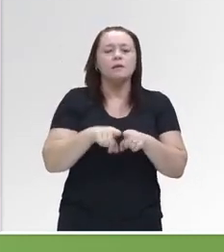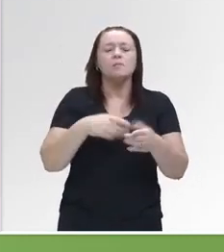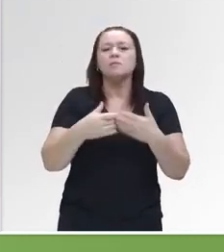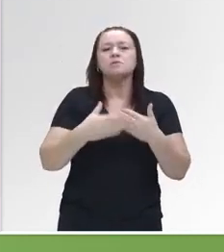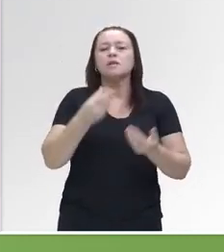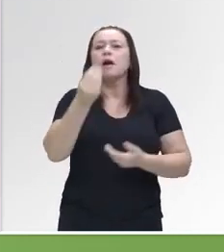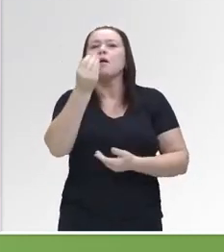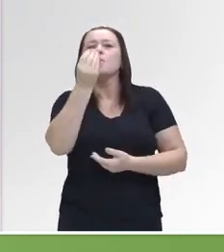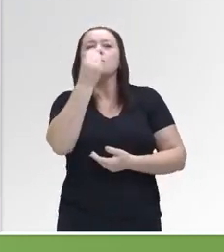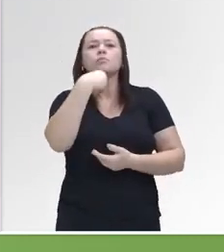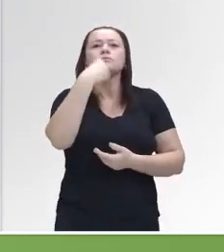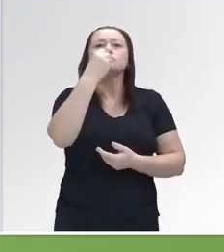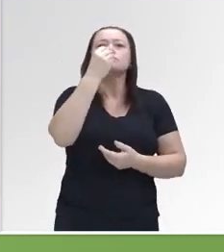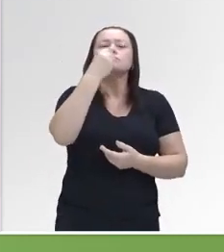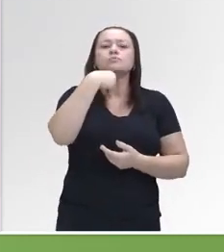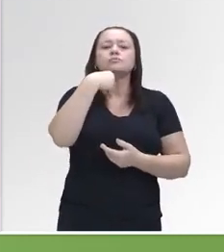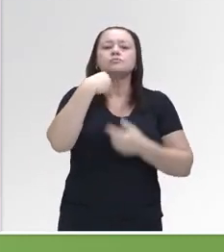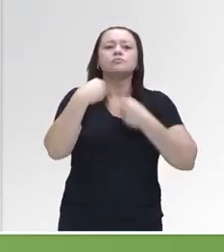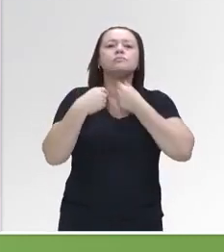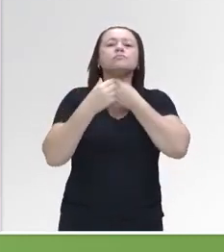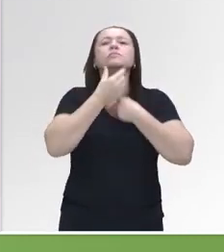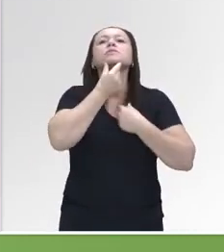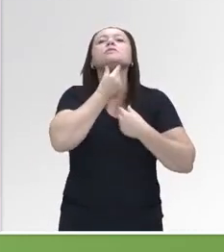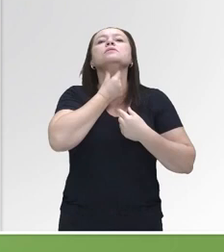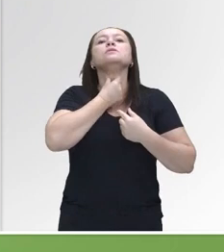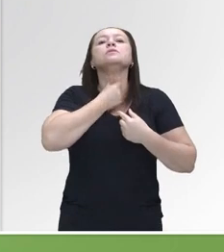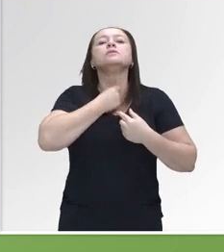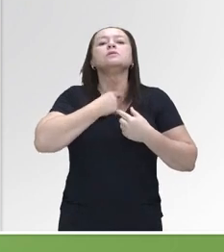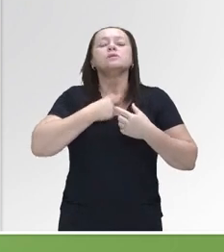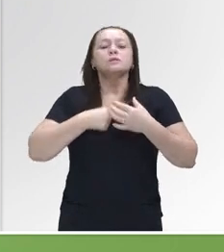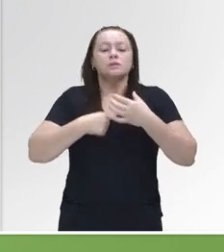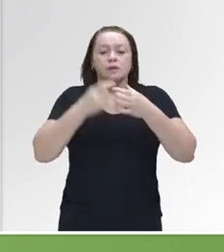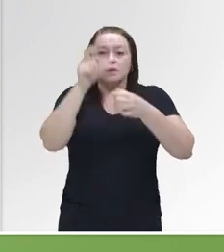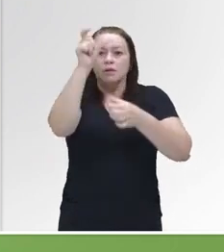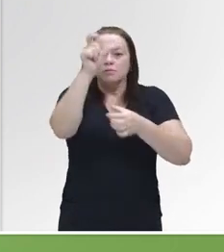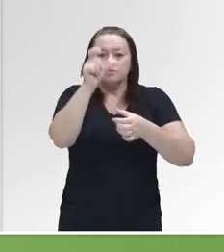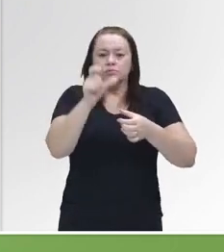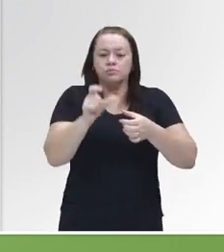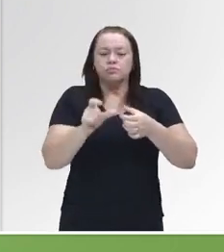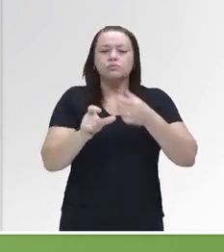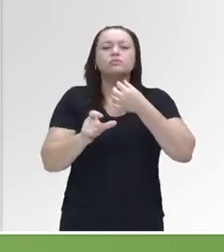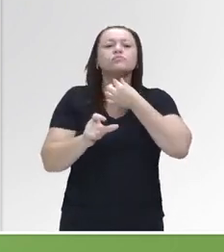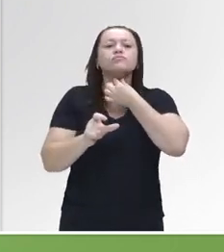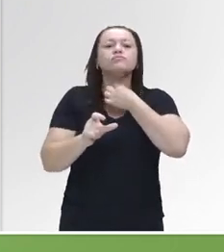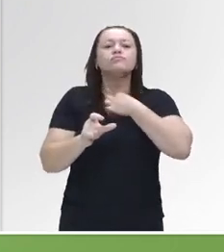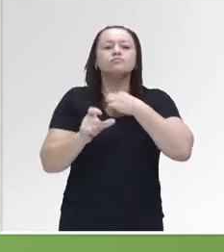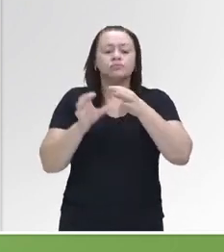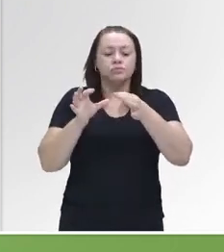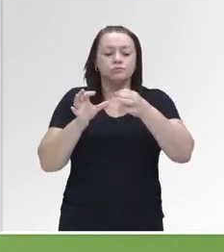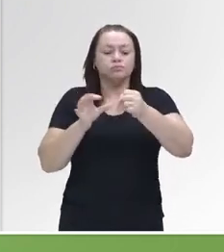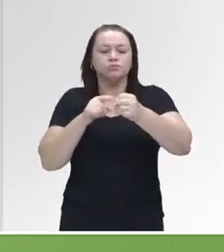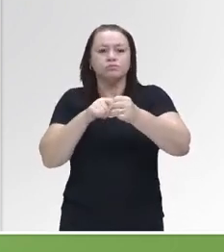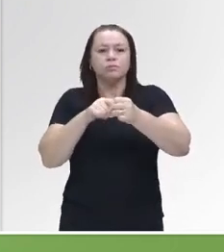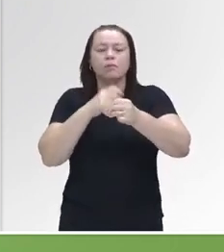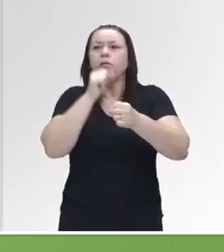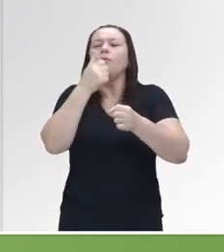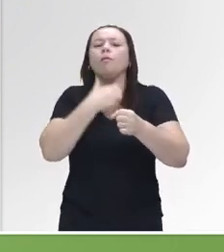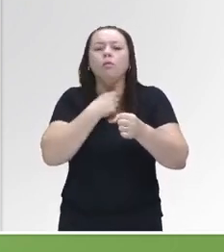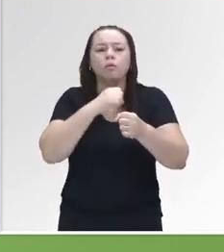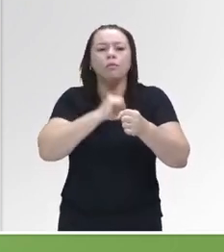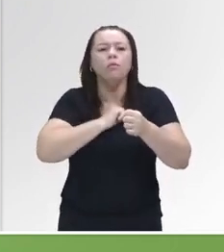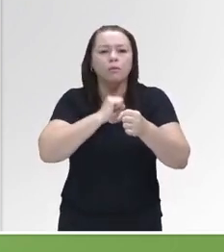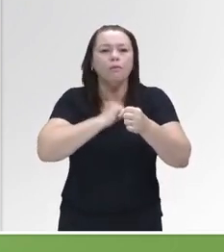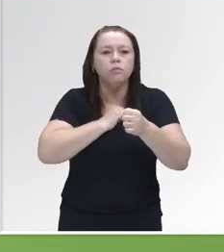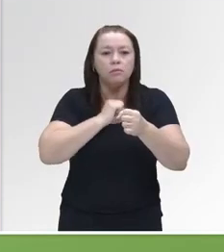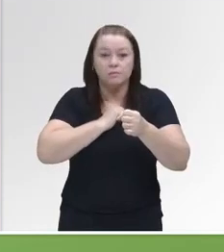ou objeto bloqueia as vias respiratórias, né? Geralmente, ele ao invés de entrar do esôfago,